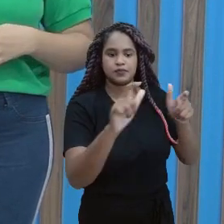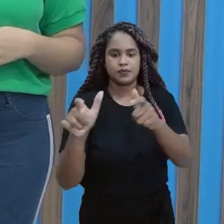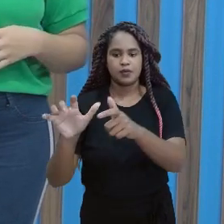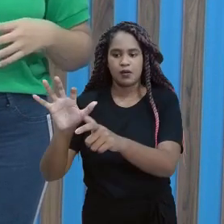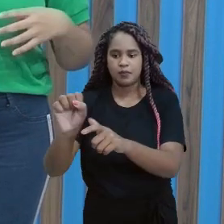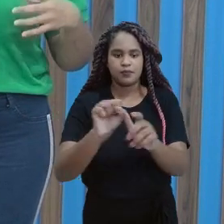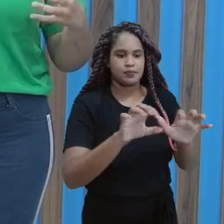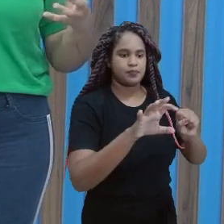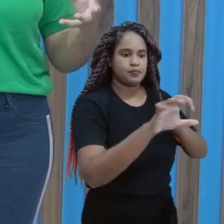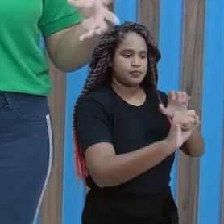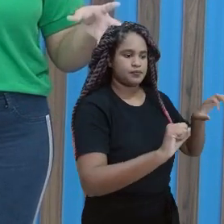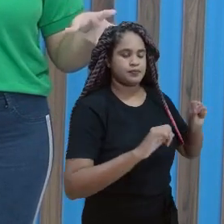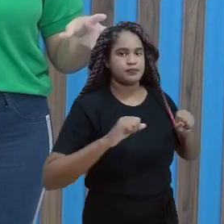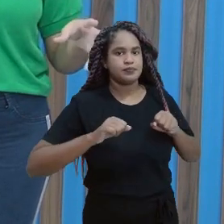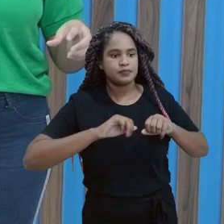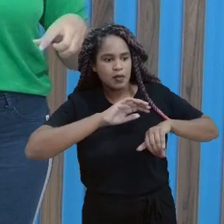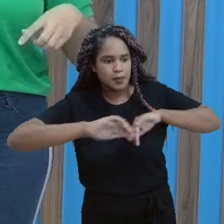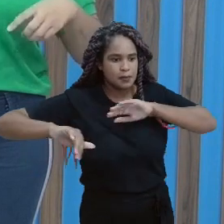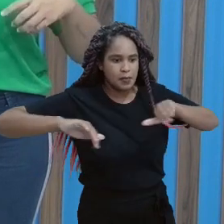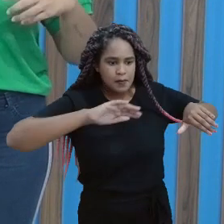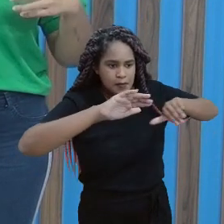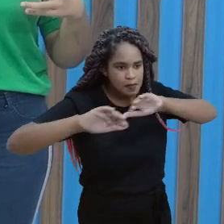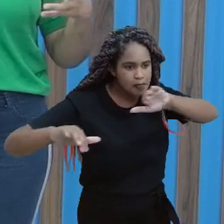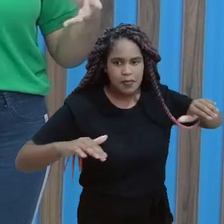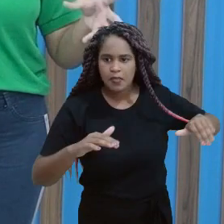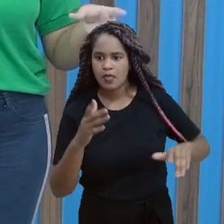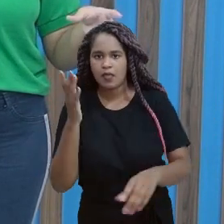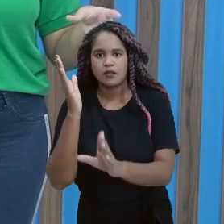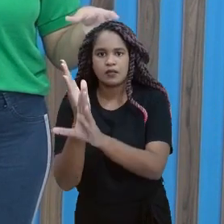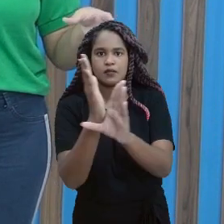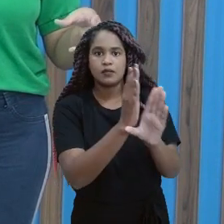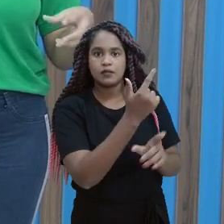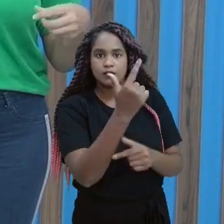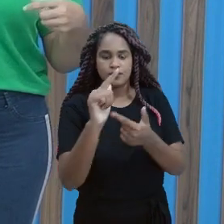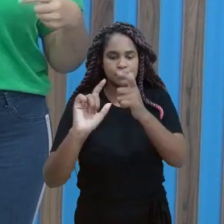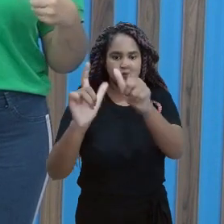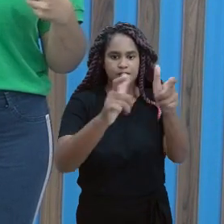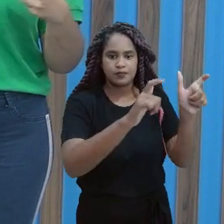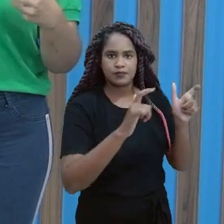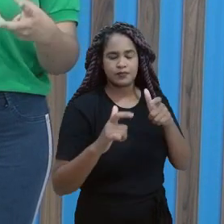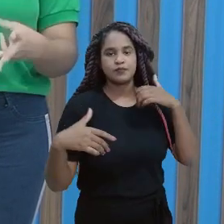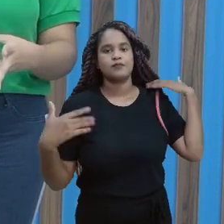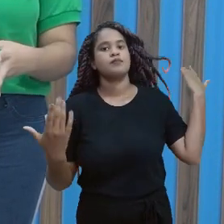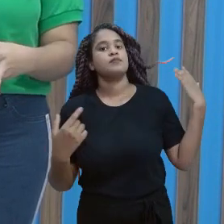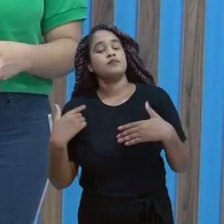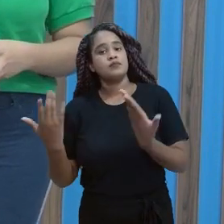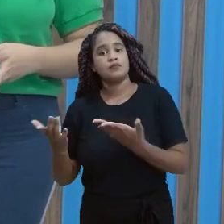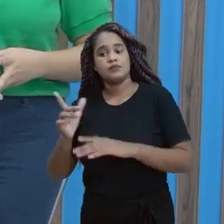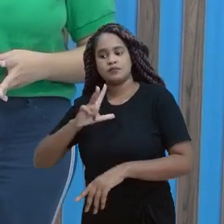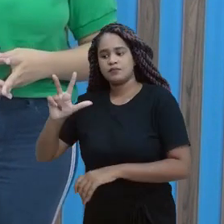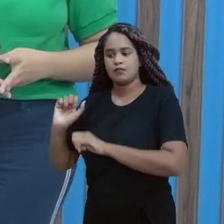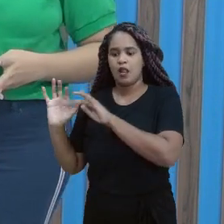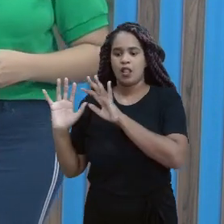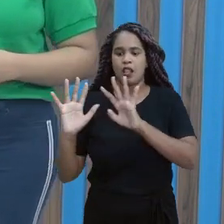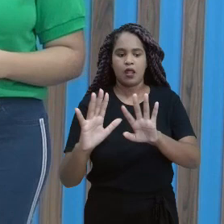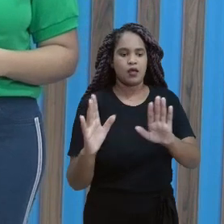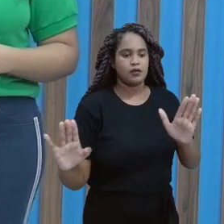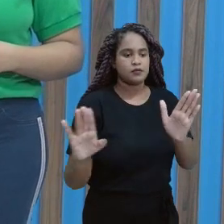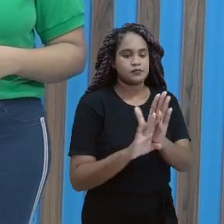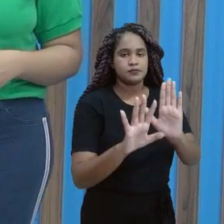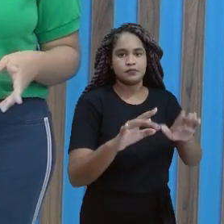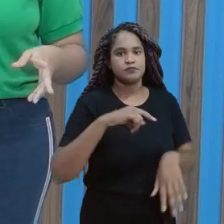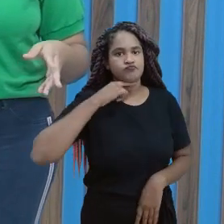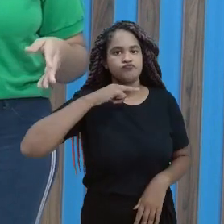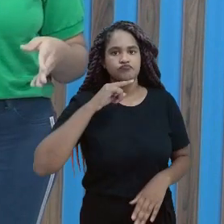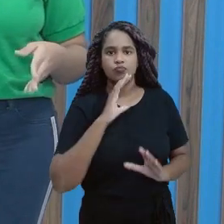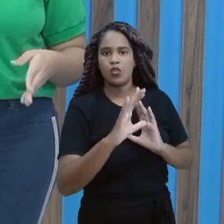saíram desbravando o mar e chegaram em outras terras. Quando chegaram, por não conseguir se